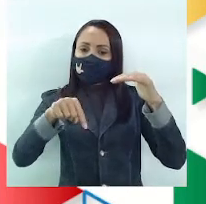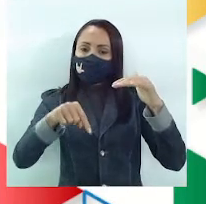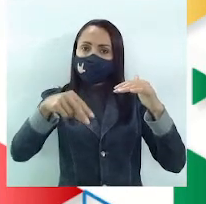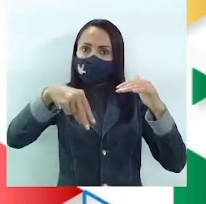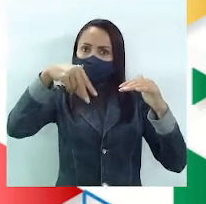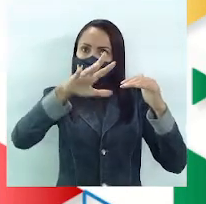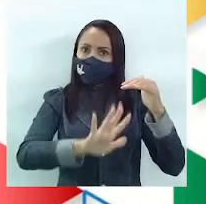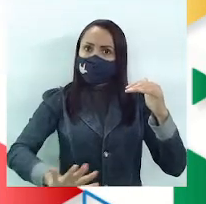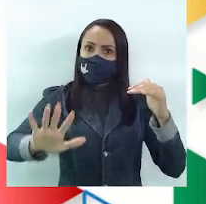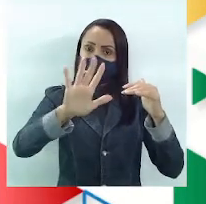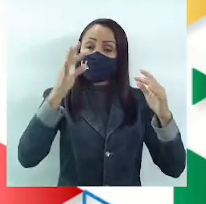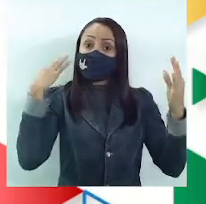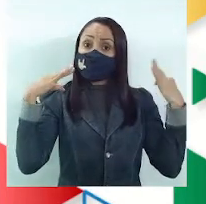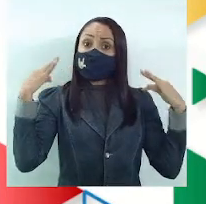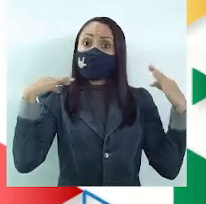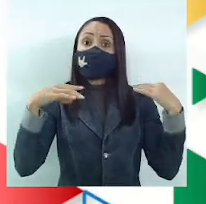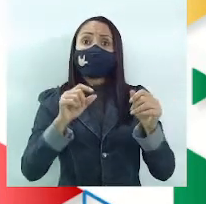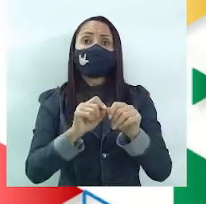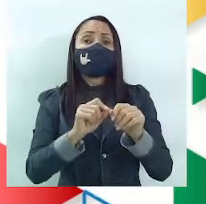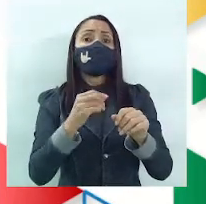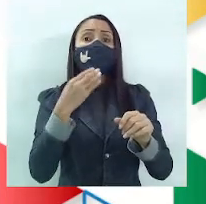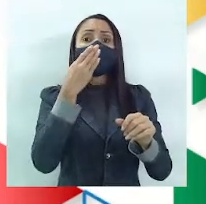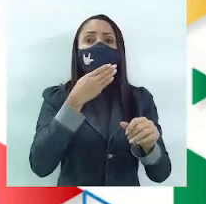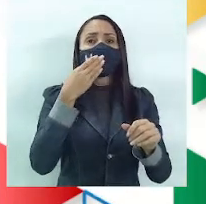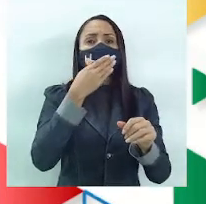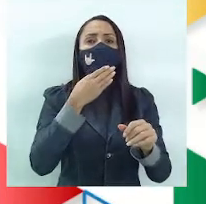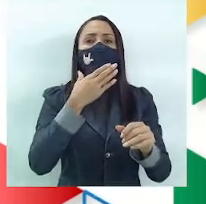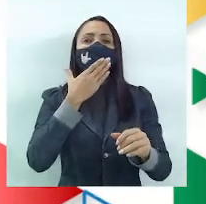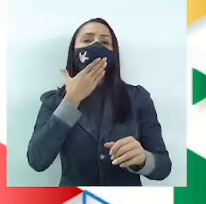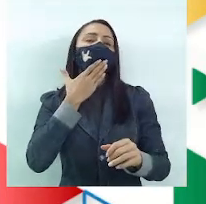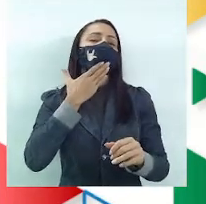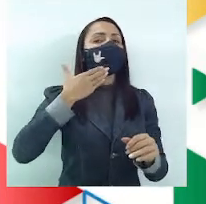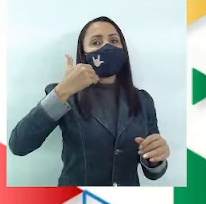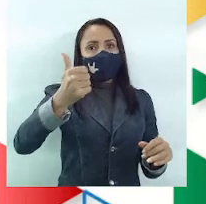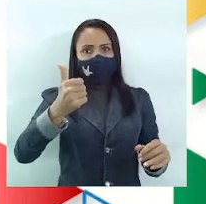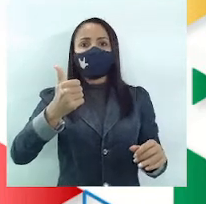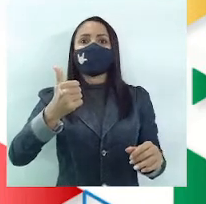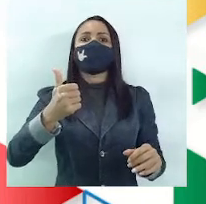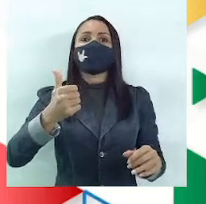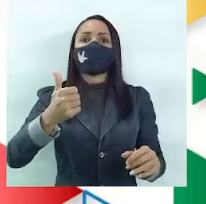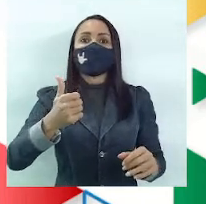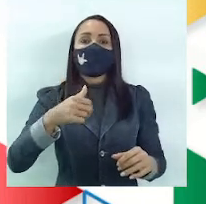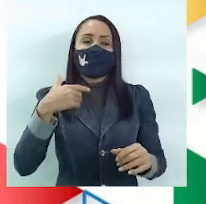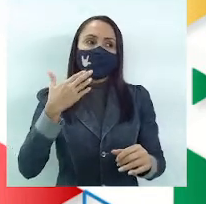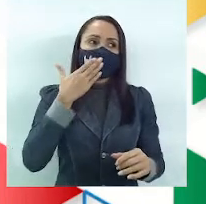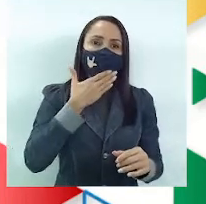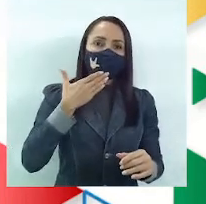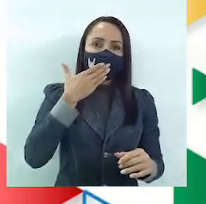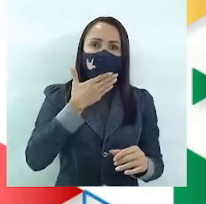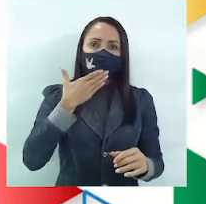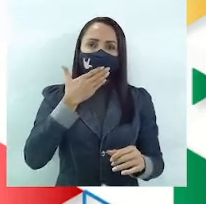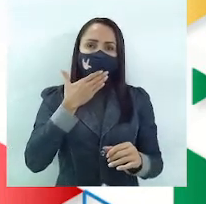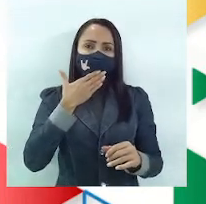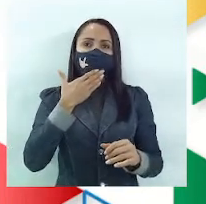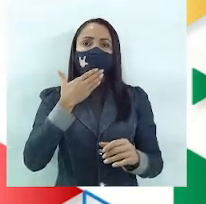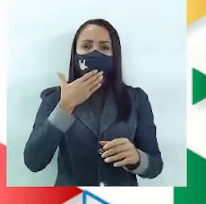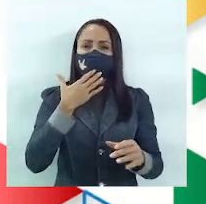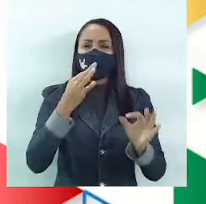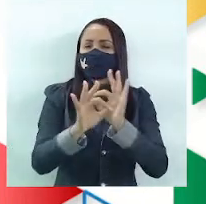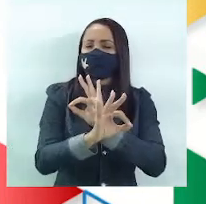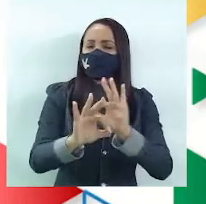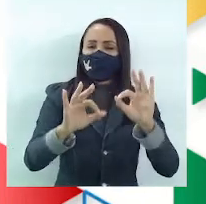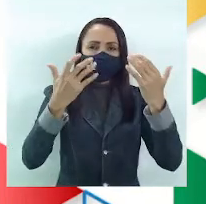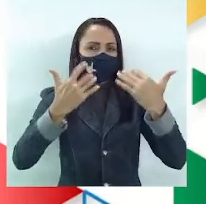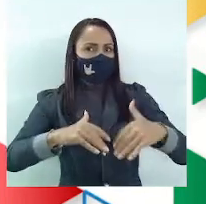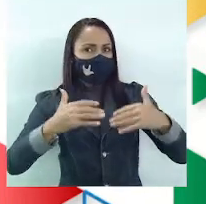turistas, eles sempre dizem que o doce daqui é mais gostoso, que o nosso doce ele é mais adocicado. Porque o teor